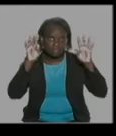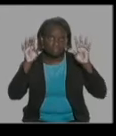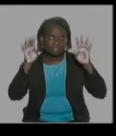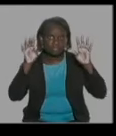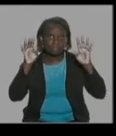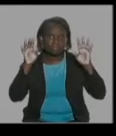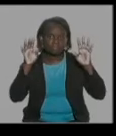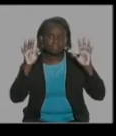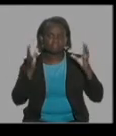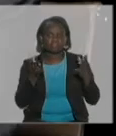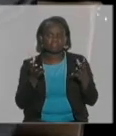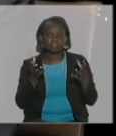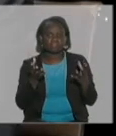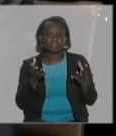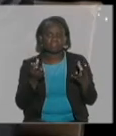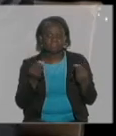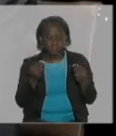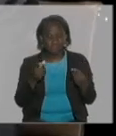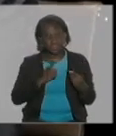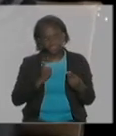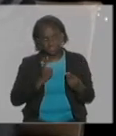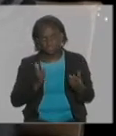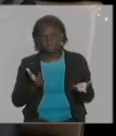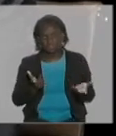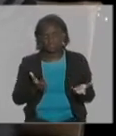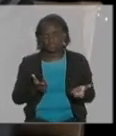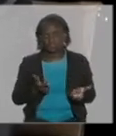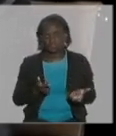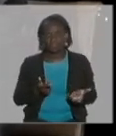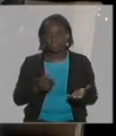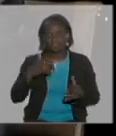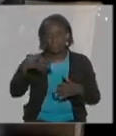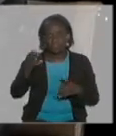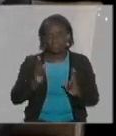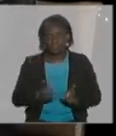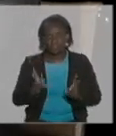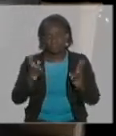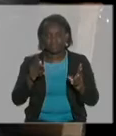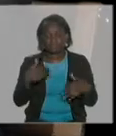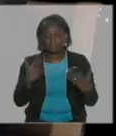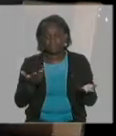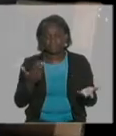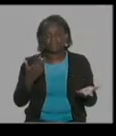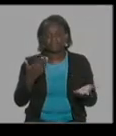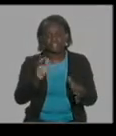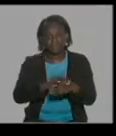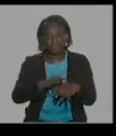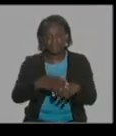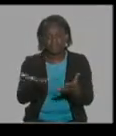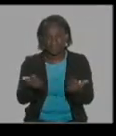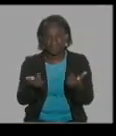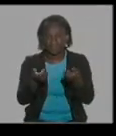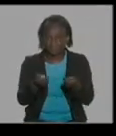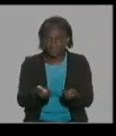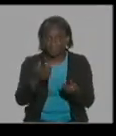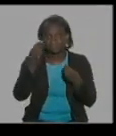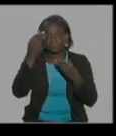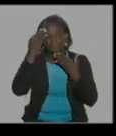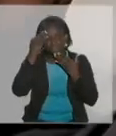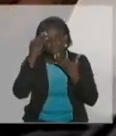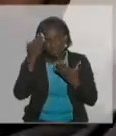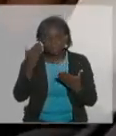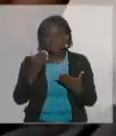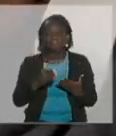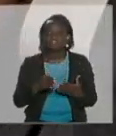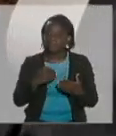reflexões, muitas aconteceram e virão por aí. Meu querido, dá sua mão aqui. Muito